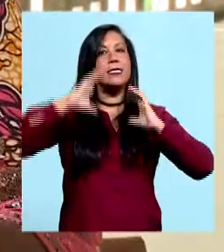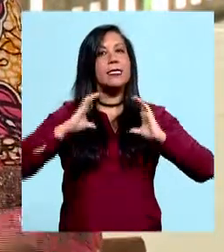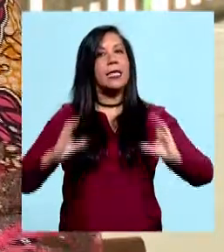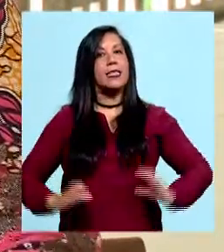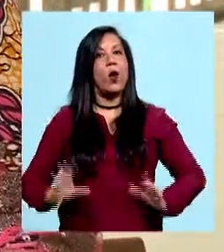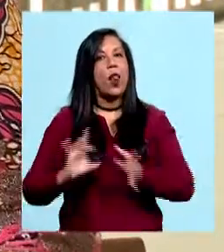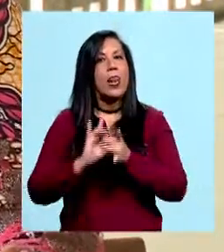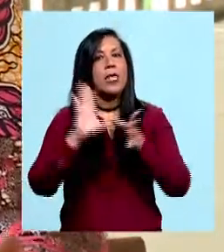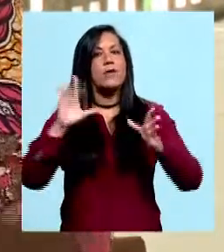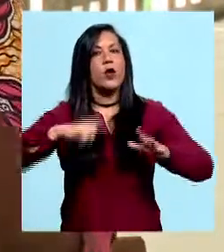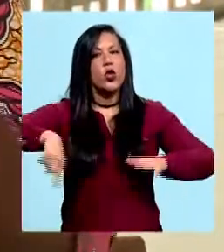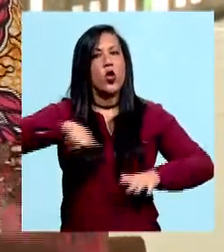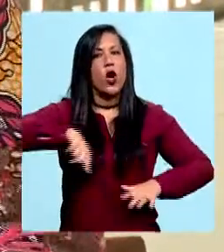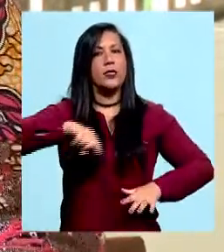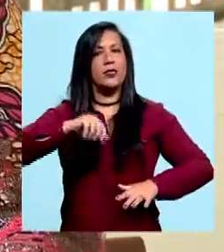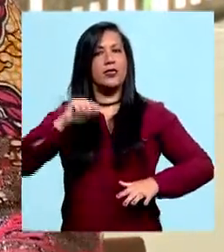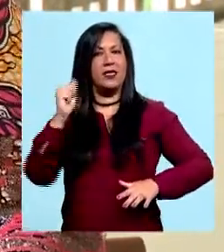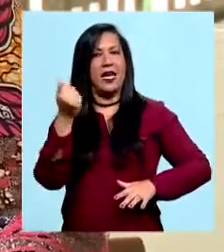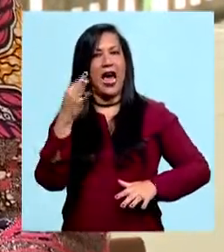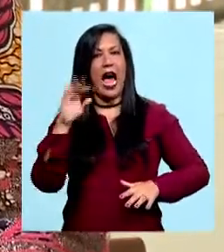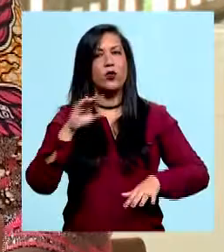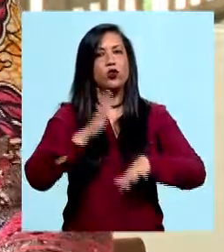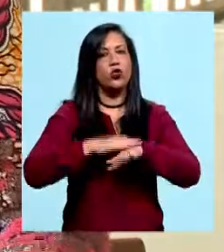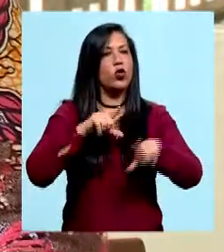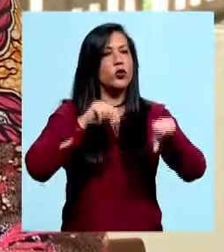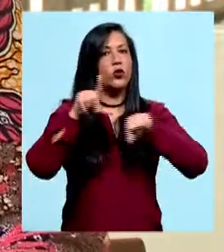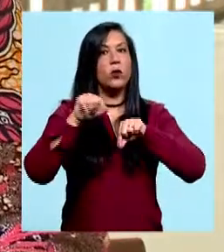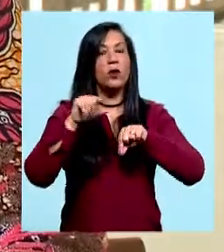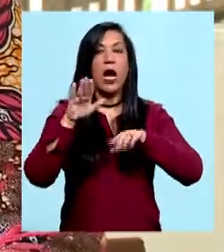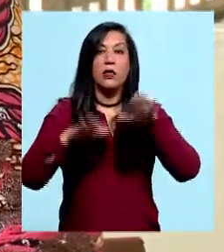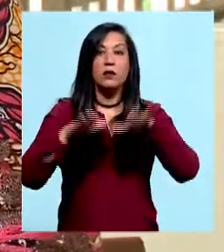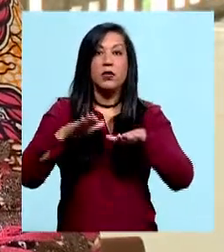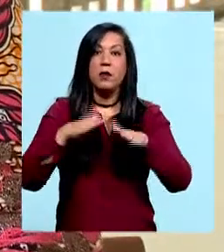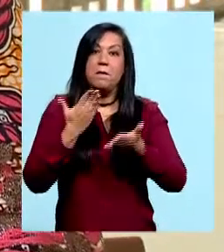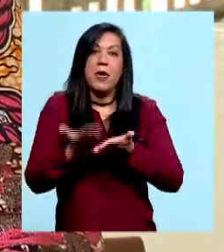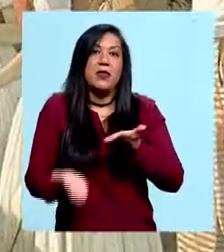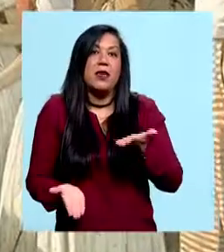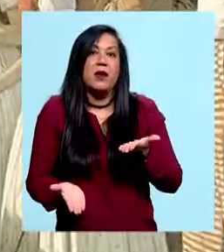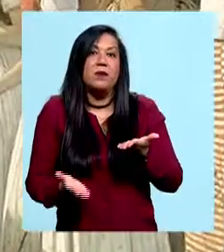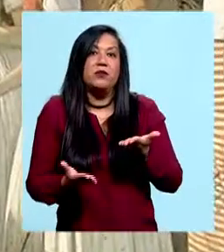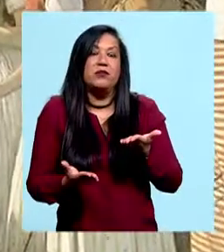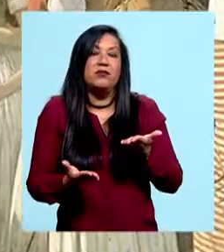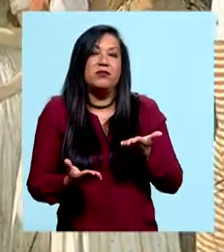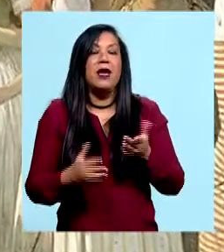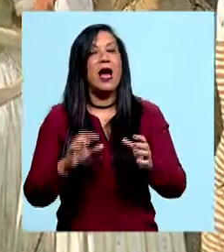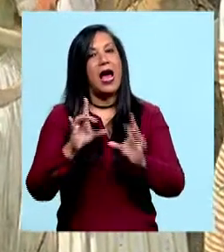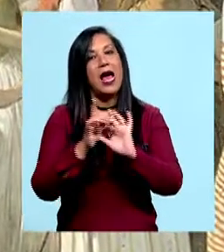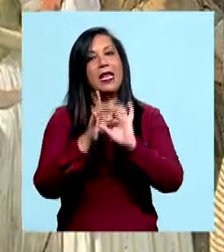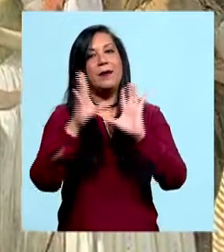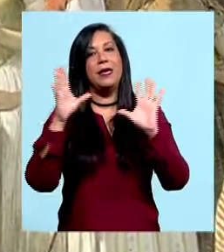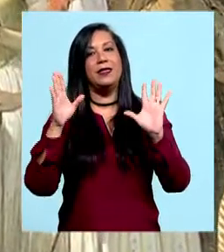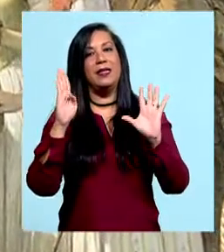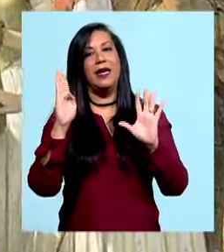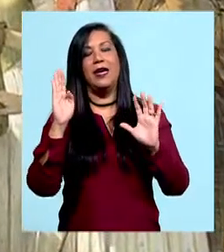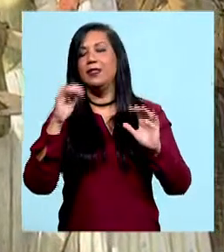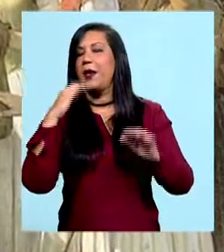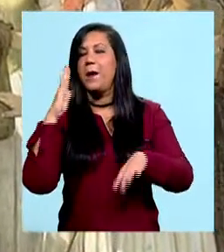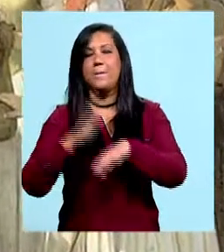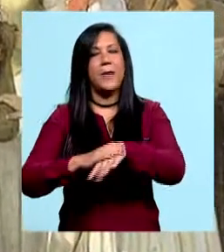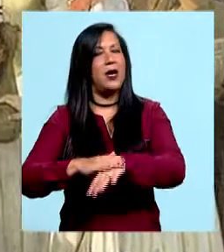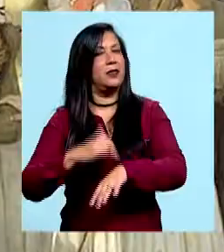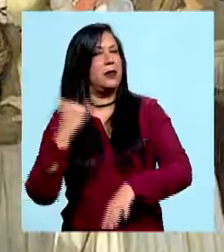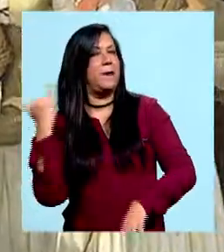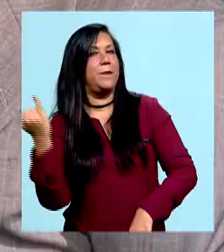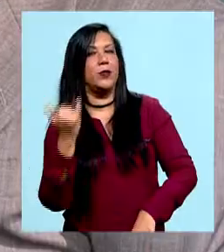que pelos nossos atos, pelas nossas escolhas, perdemos a liberdade. Então, a liberdade é o bem mais